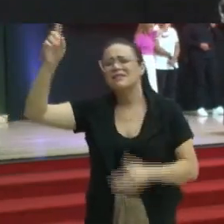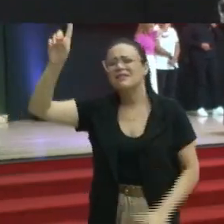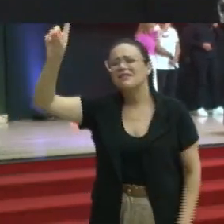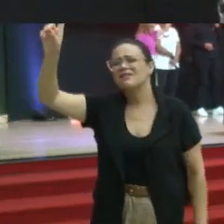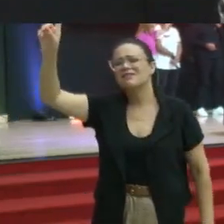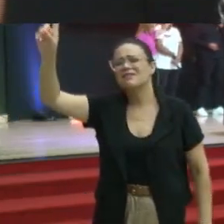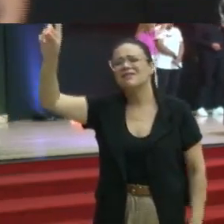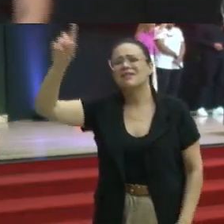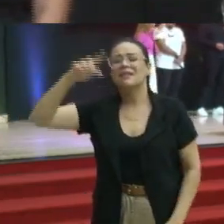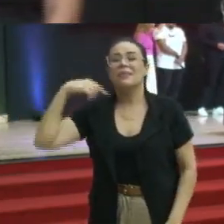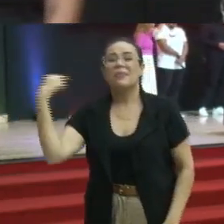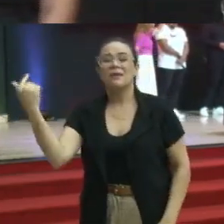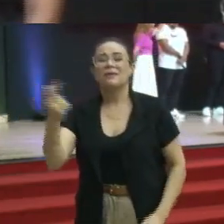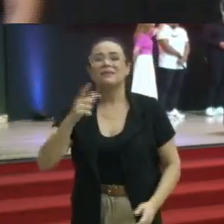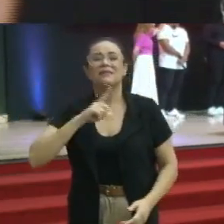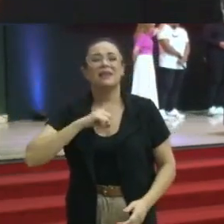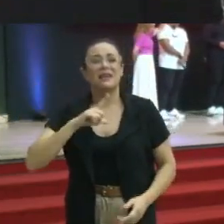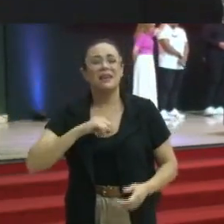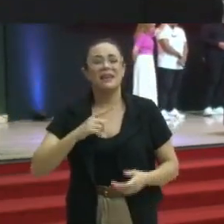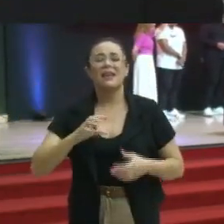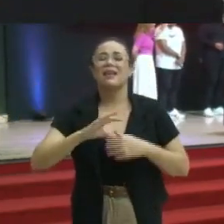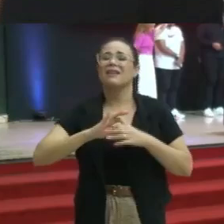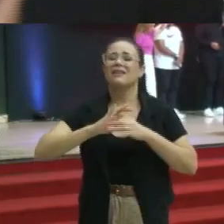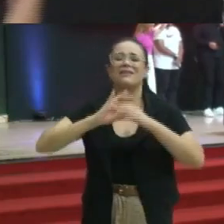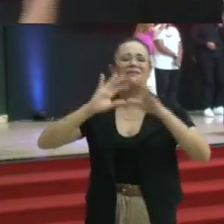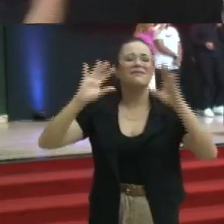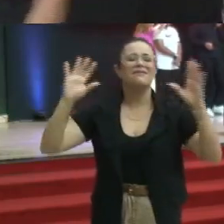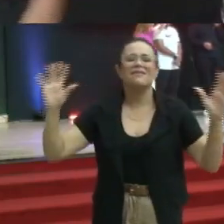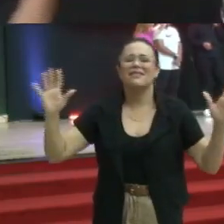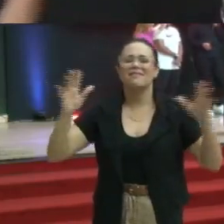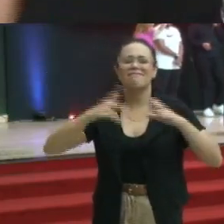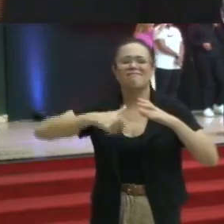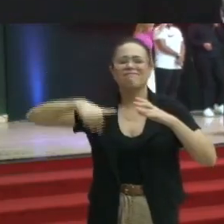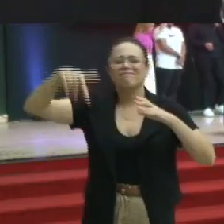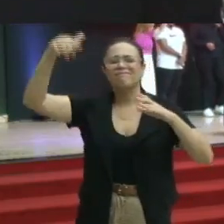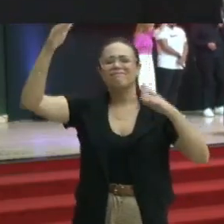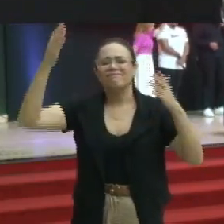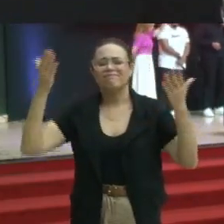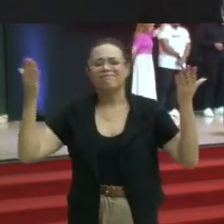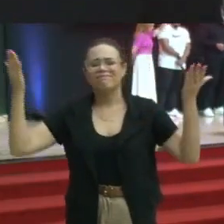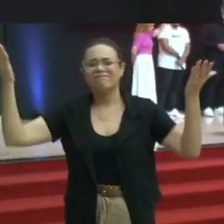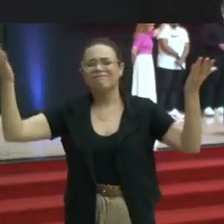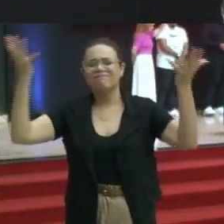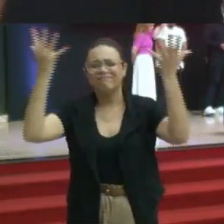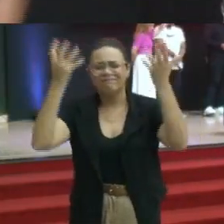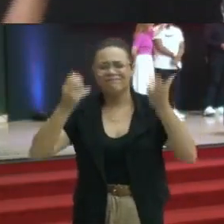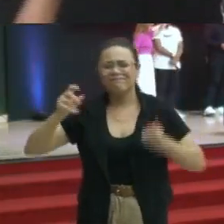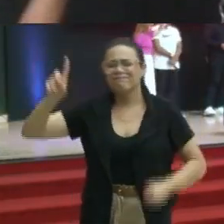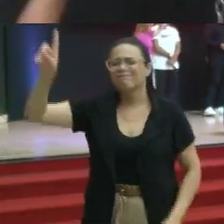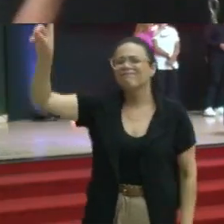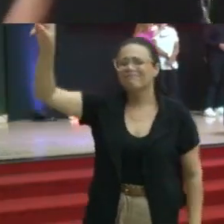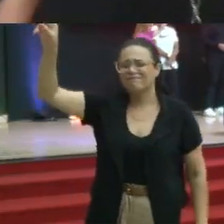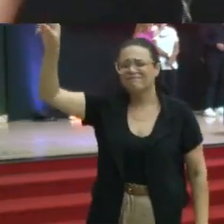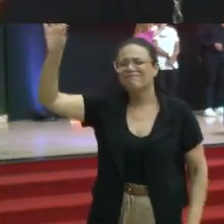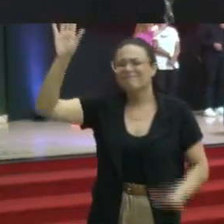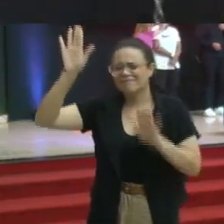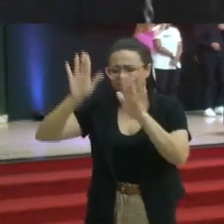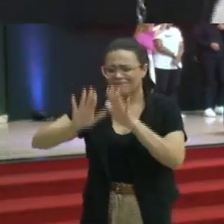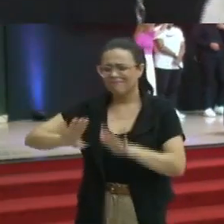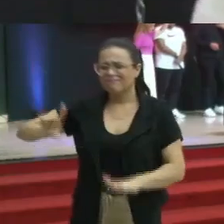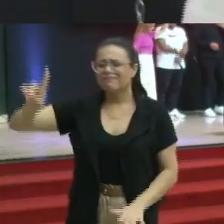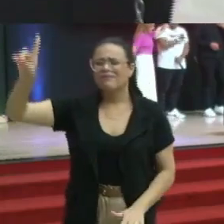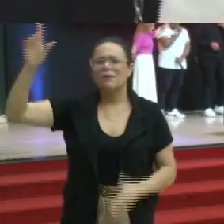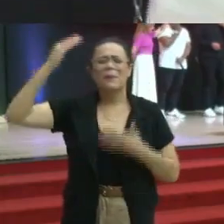é livre pelas boas novas da ressurreição. Vamos, vamos, vamos, vamos. Só adore a Ele e